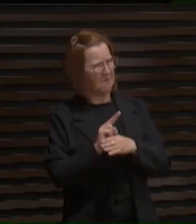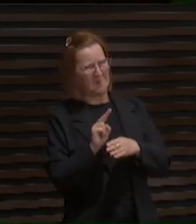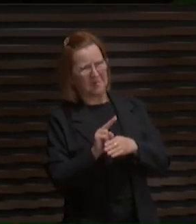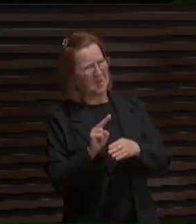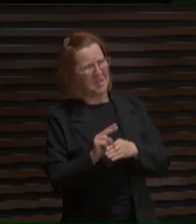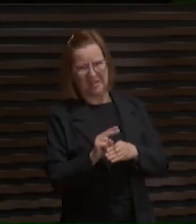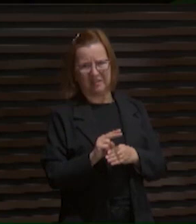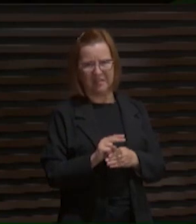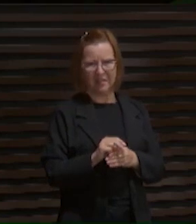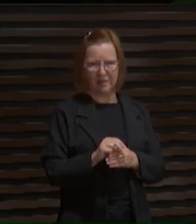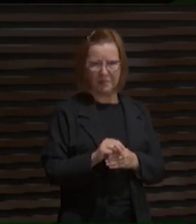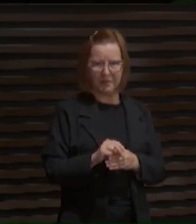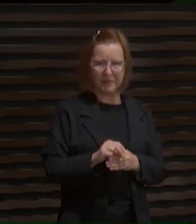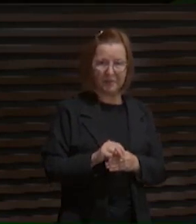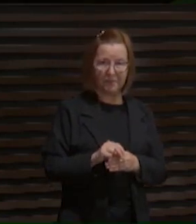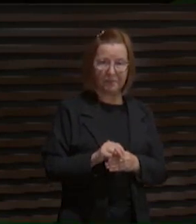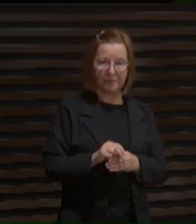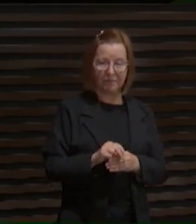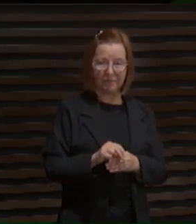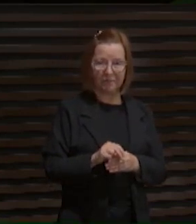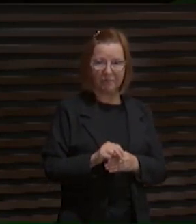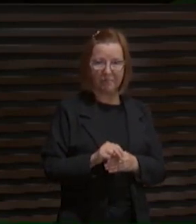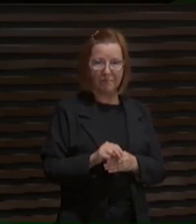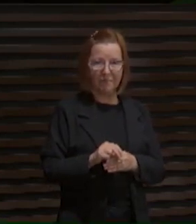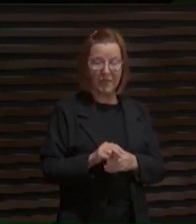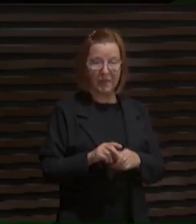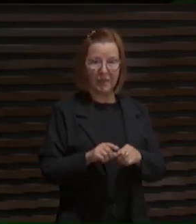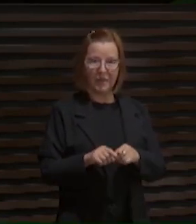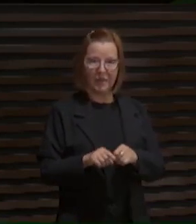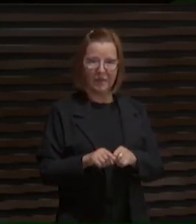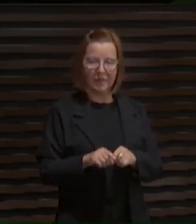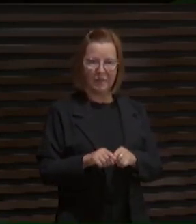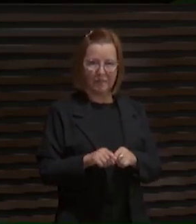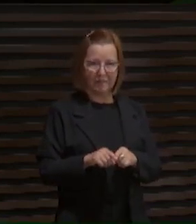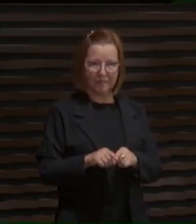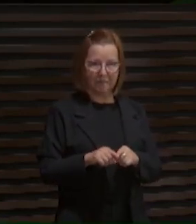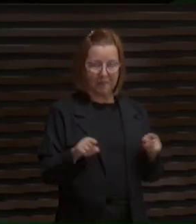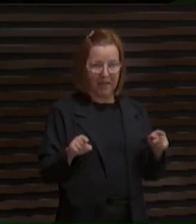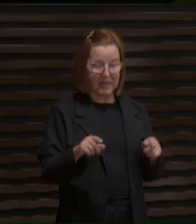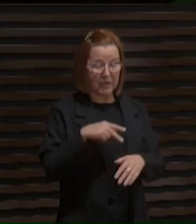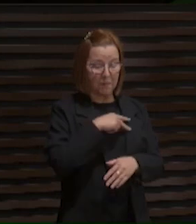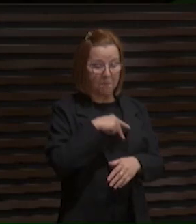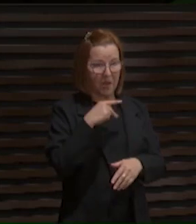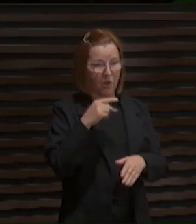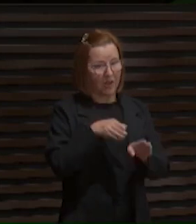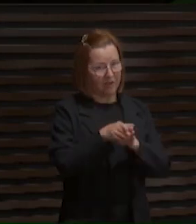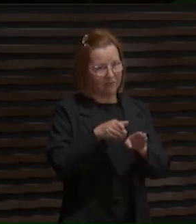segunda instrução negativa de Paulo nos chama a não irmos deliberadamente ao pecado.